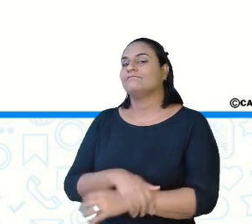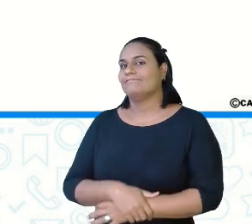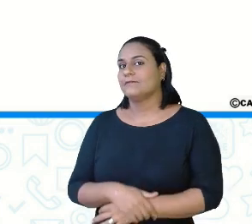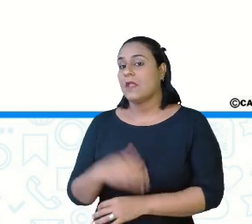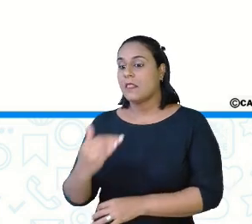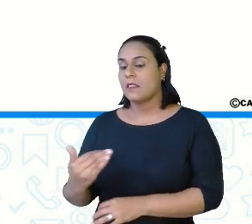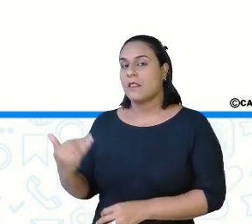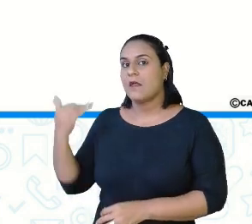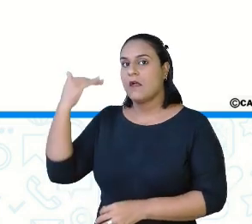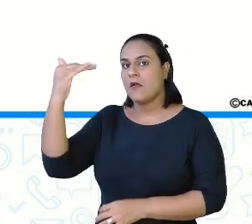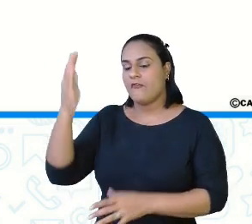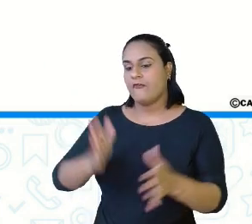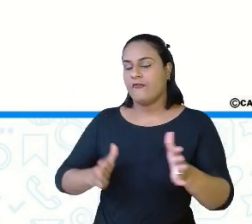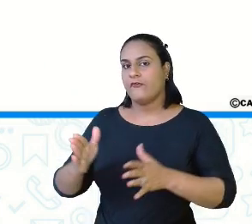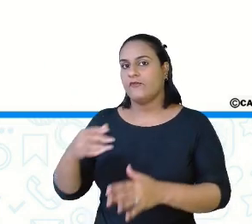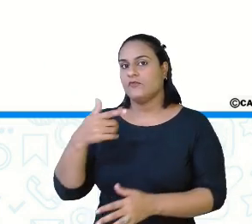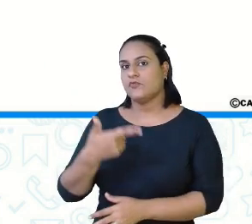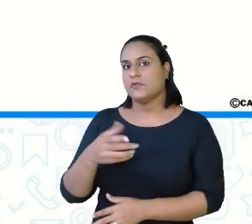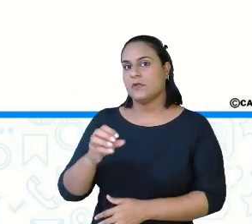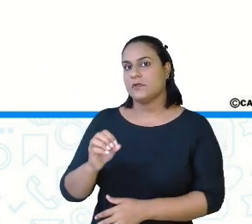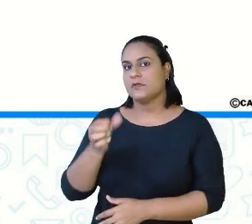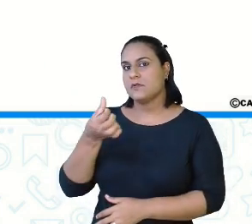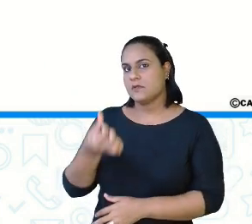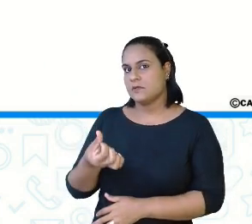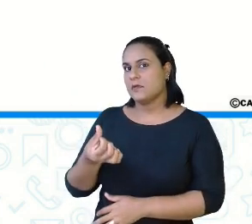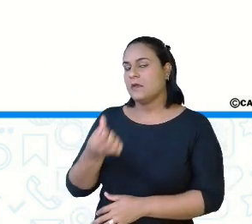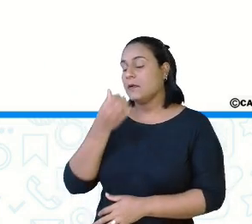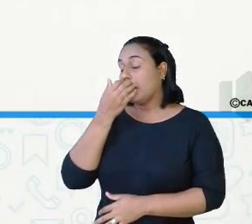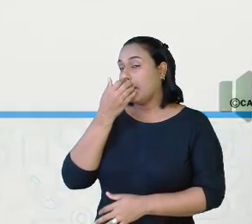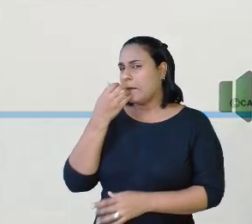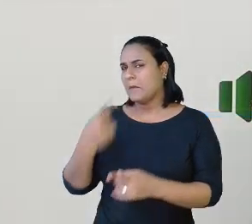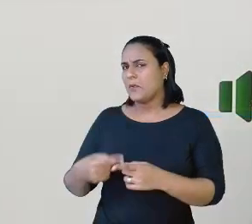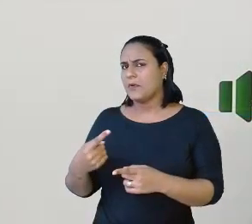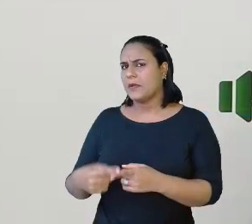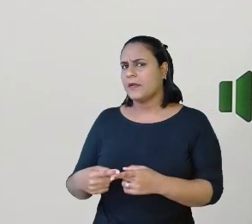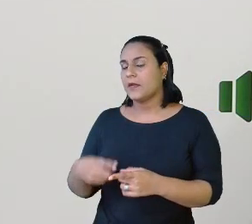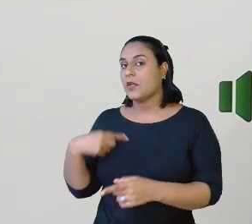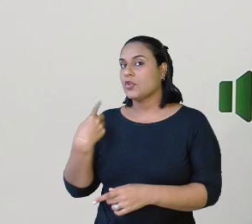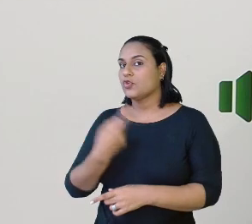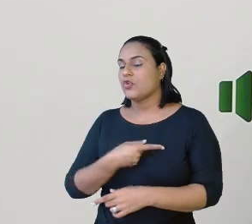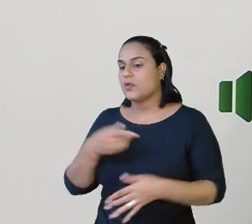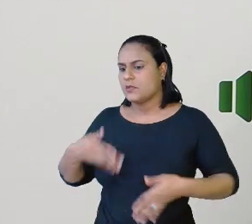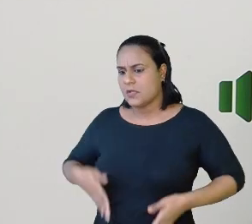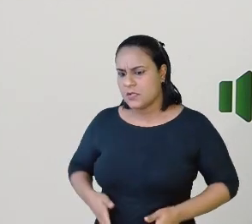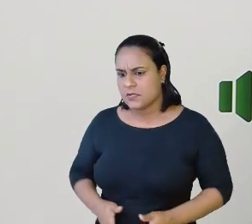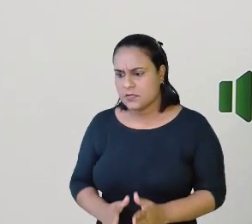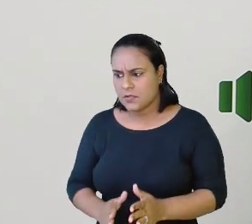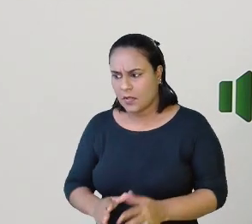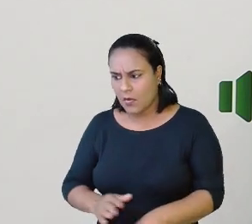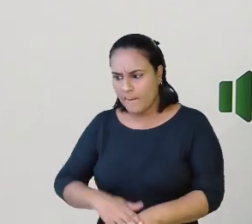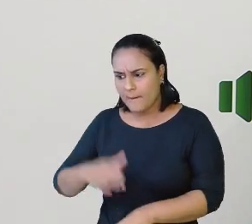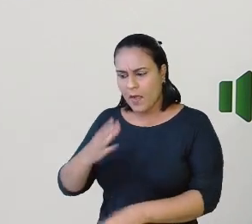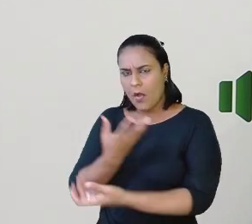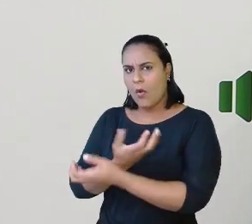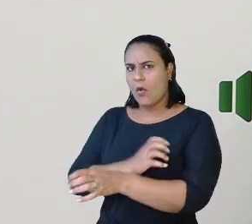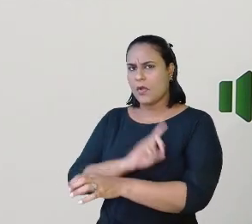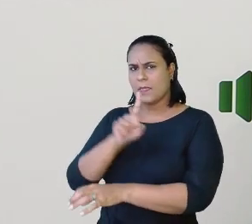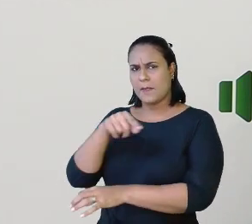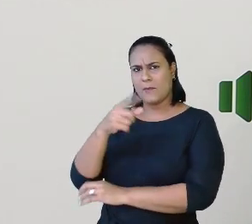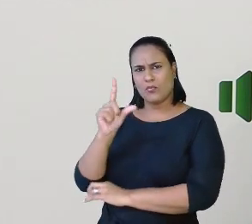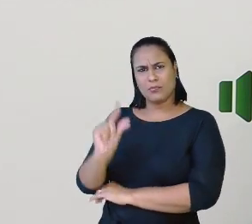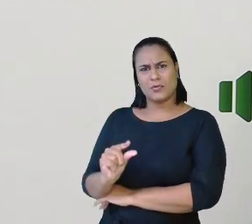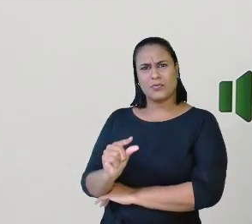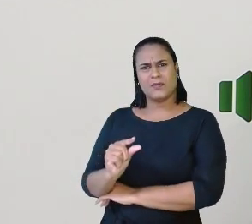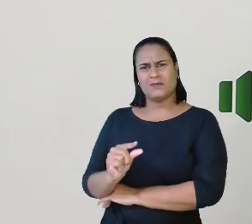fase adulta. Por que isso acontece? Como assim? Pois é, nós nascemos com mais ossos e depois